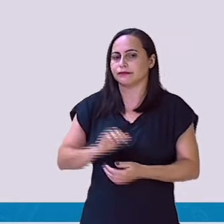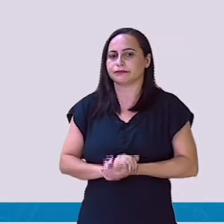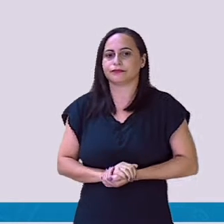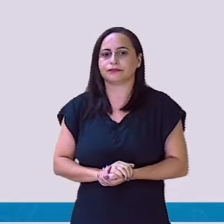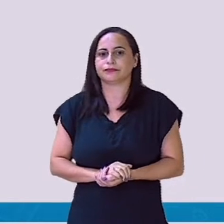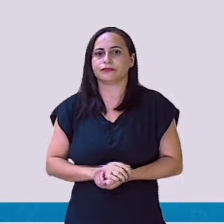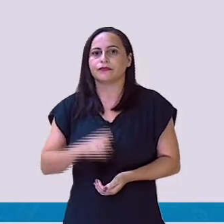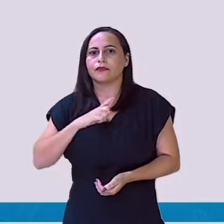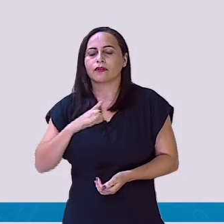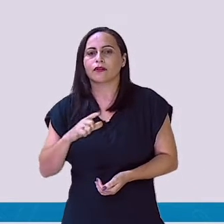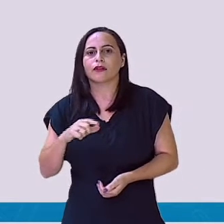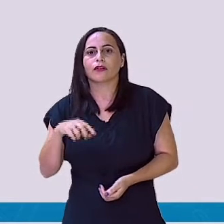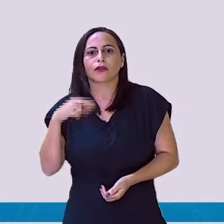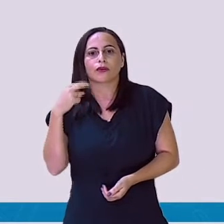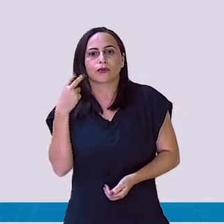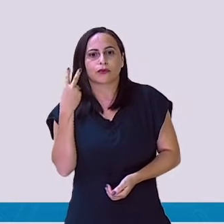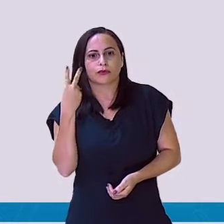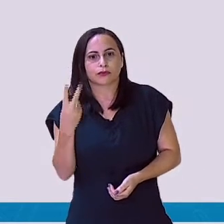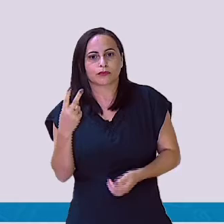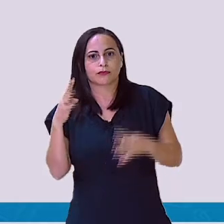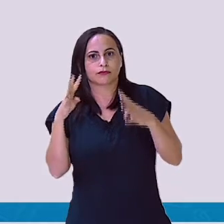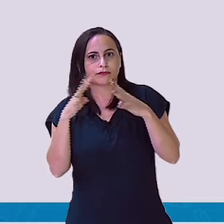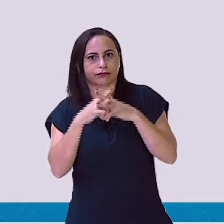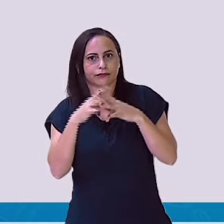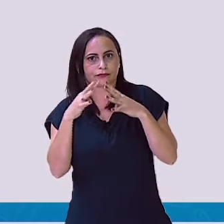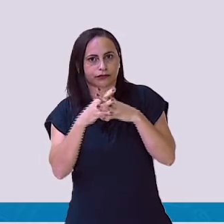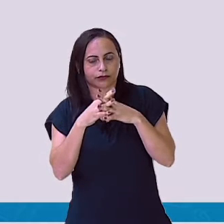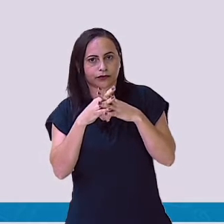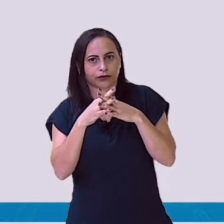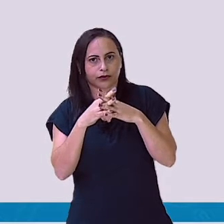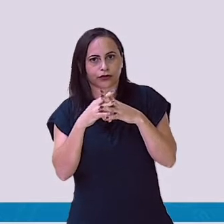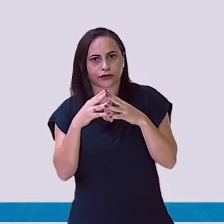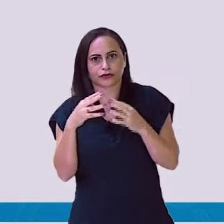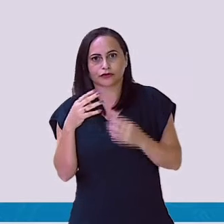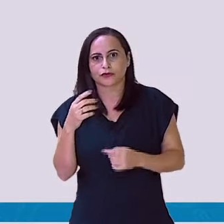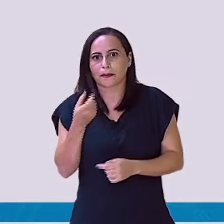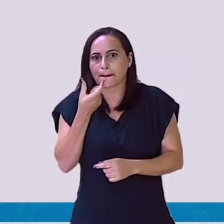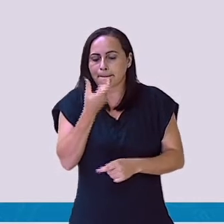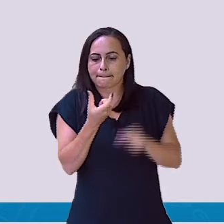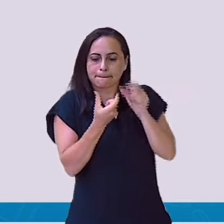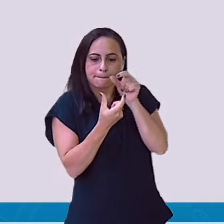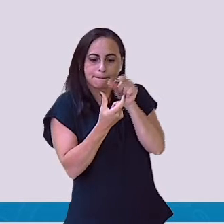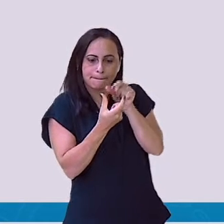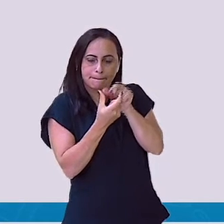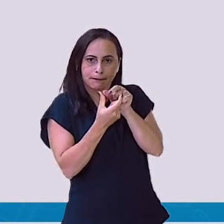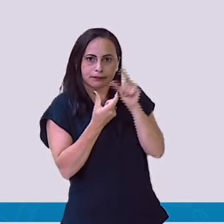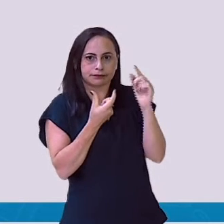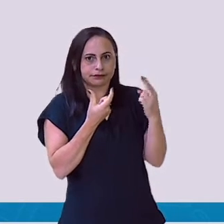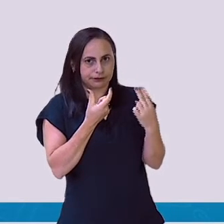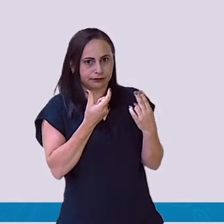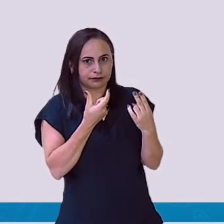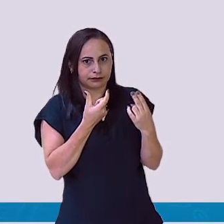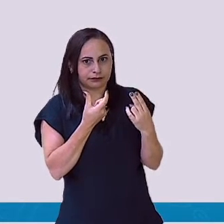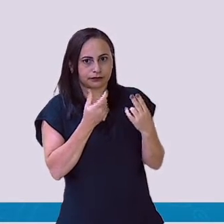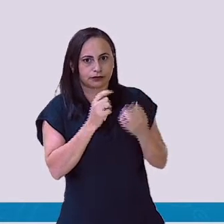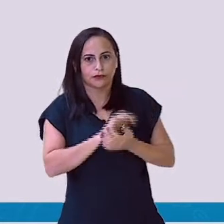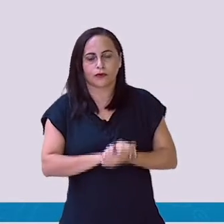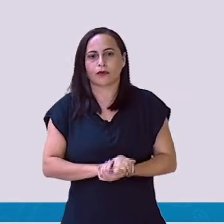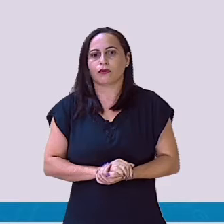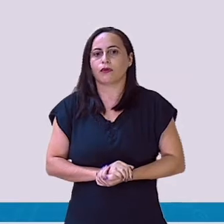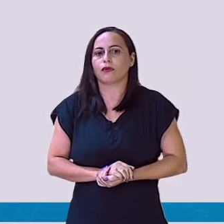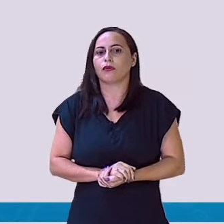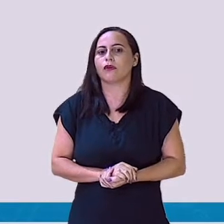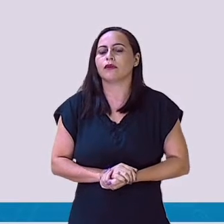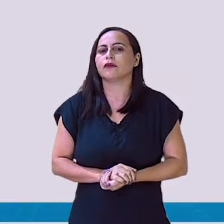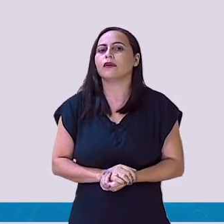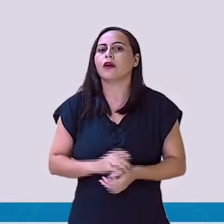2 consoantes numa mesma sílaba. E o outro tipo? Os